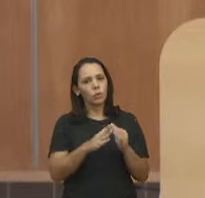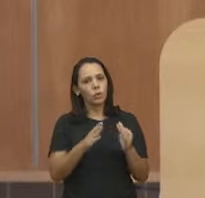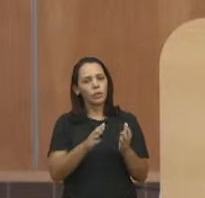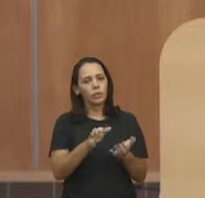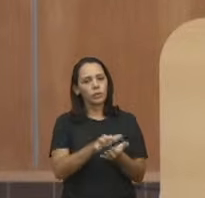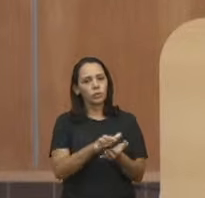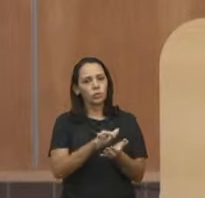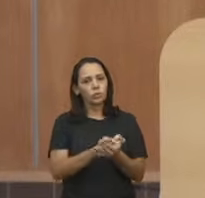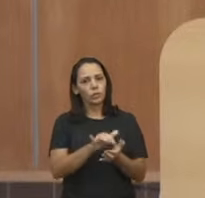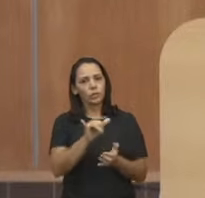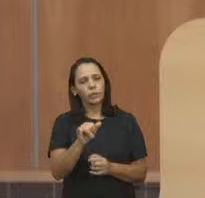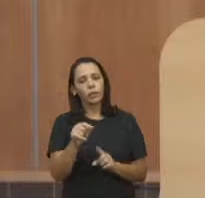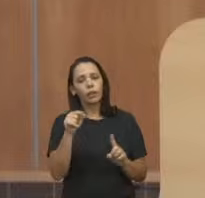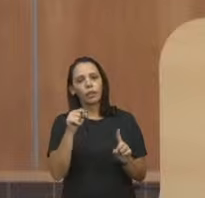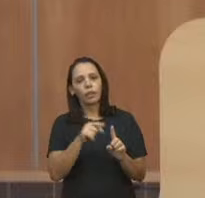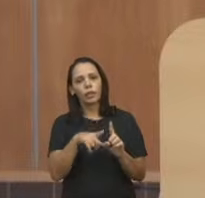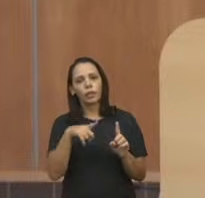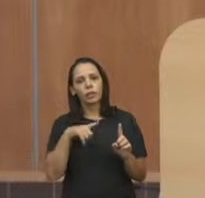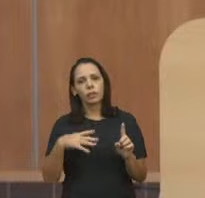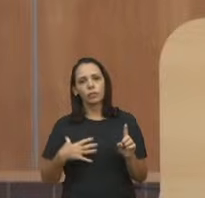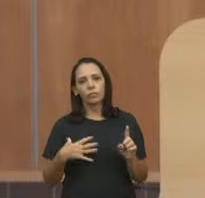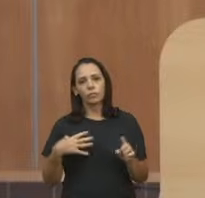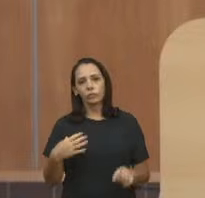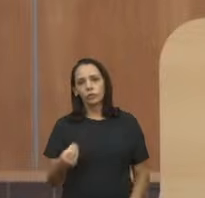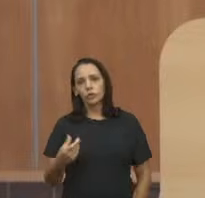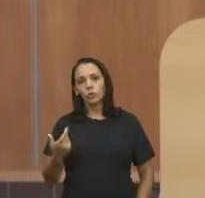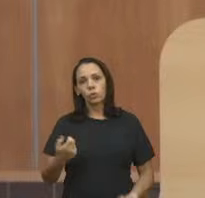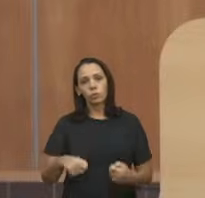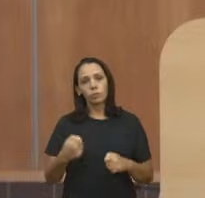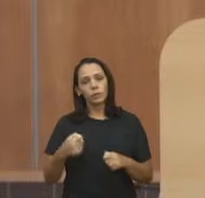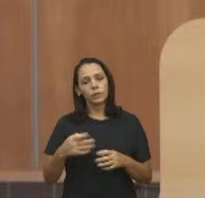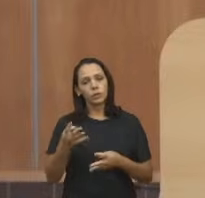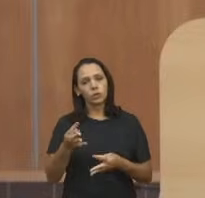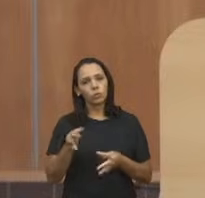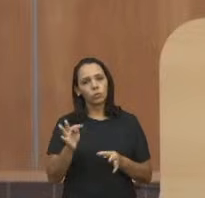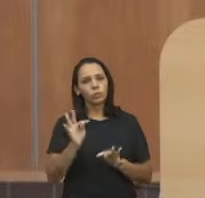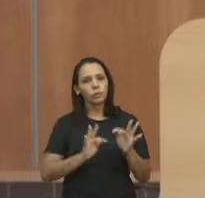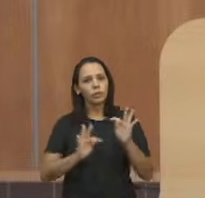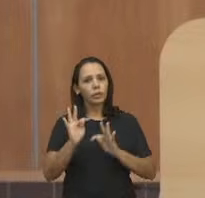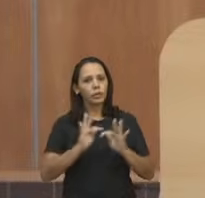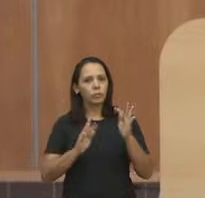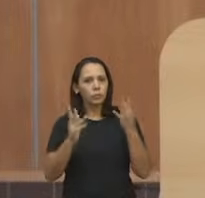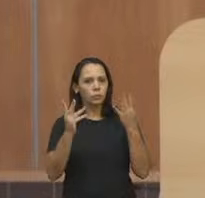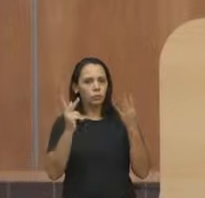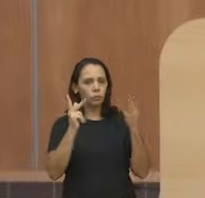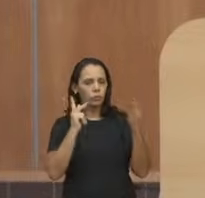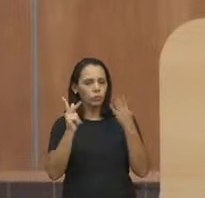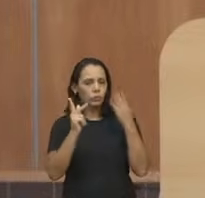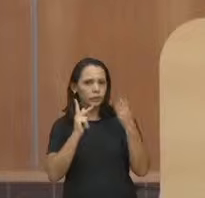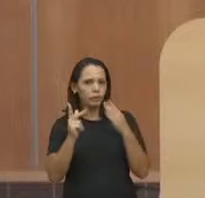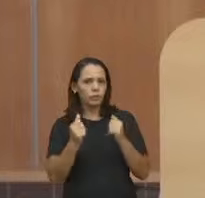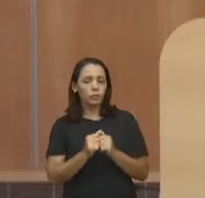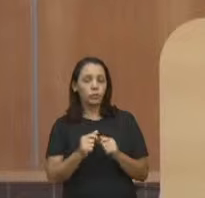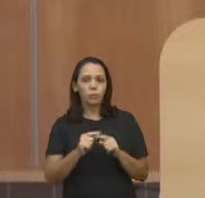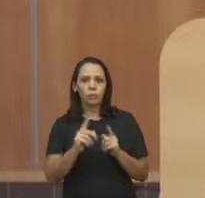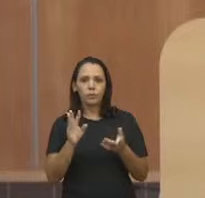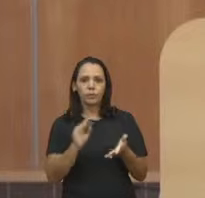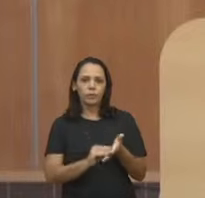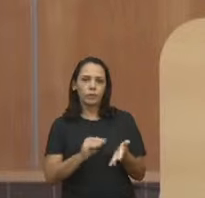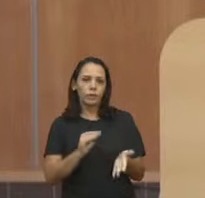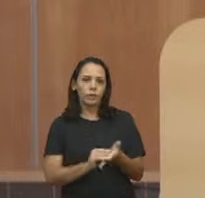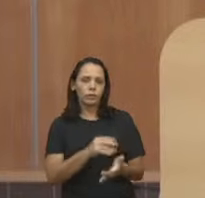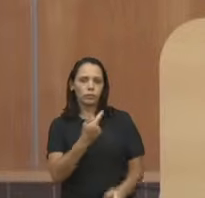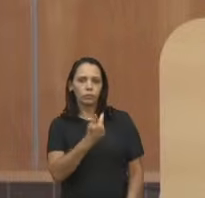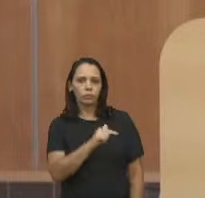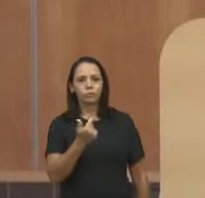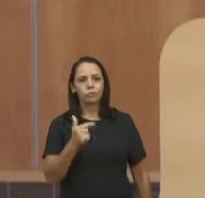Vale, a qual ela está com um filho precisando fazer um tratamento psiquiátrico. E não tem. Você já imaginou